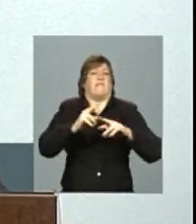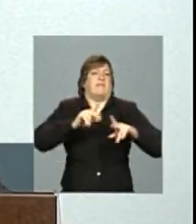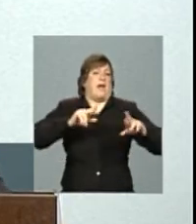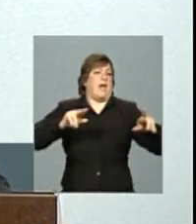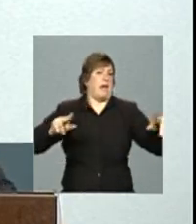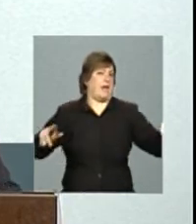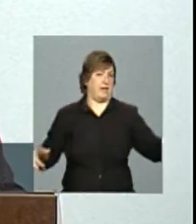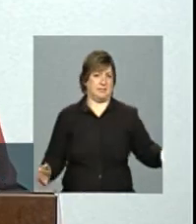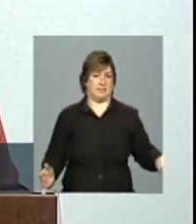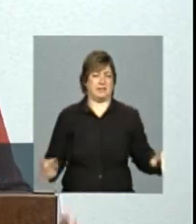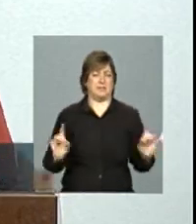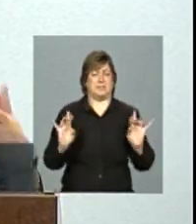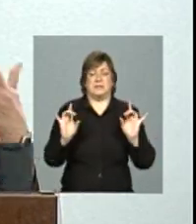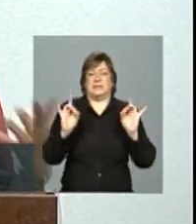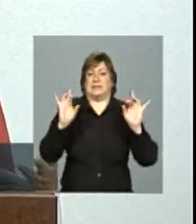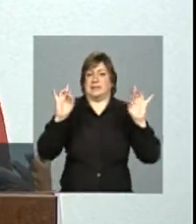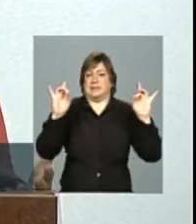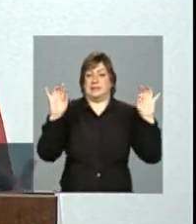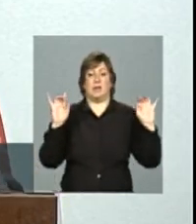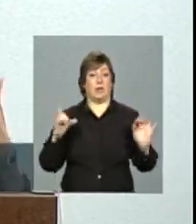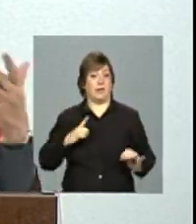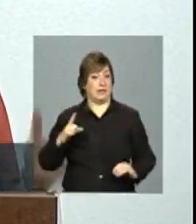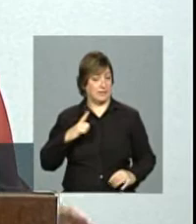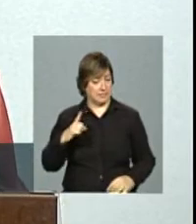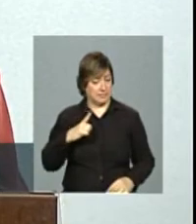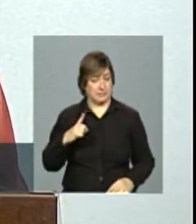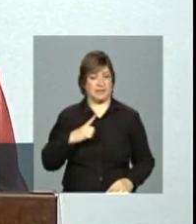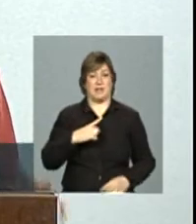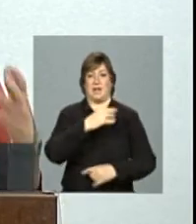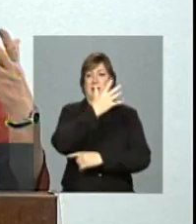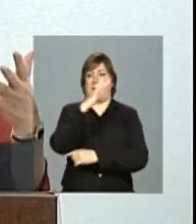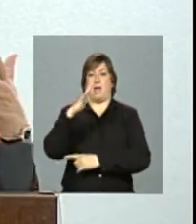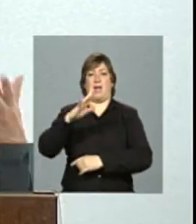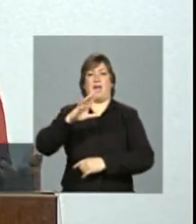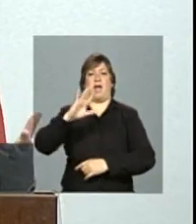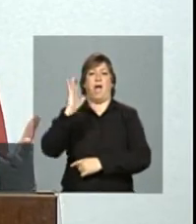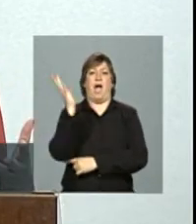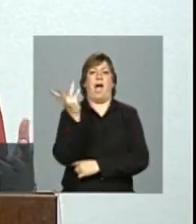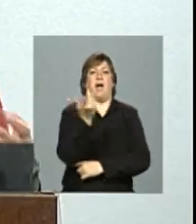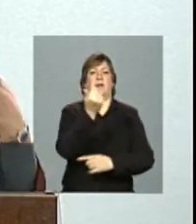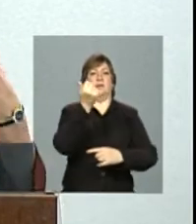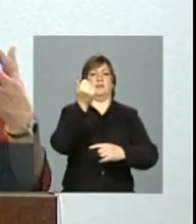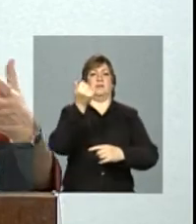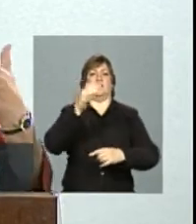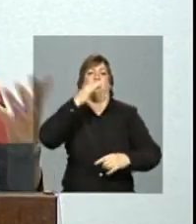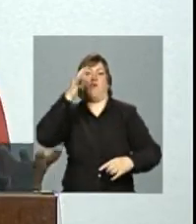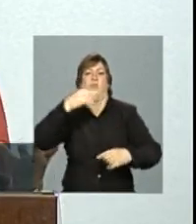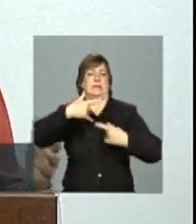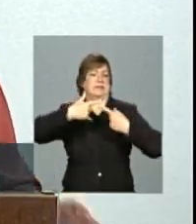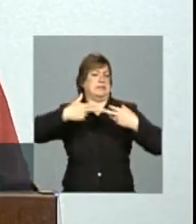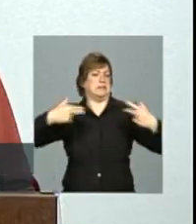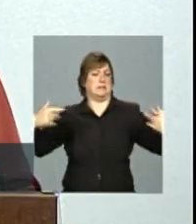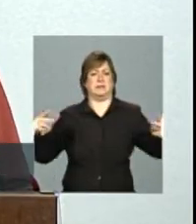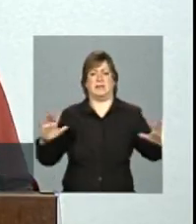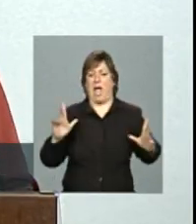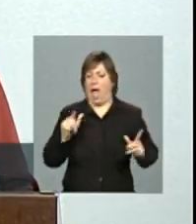dá mais dá mais alta qualidade na mais me dá mais alta variação